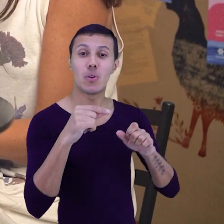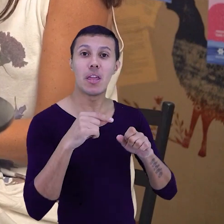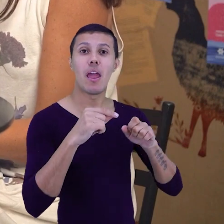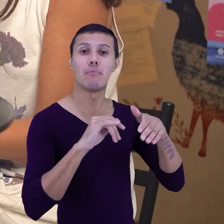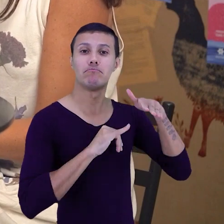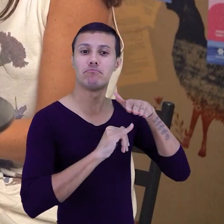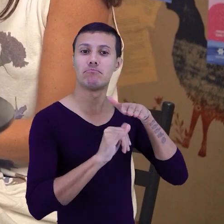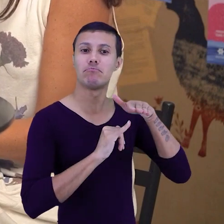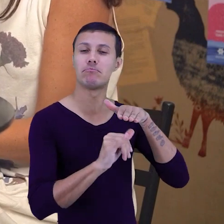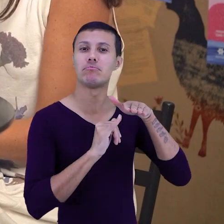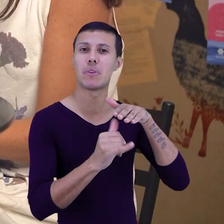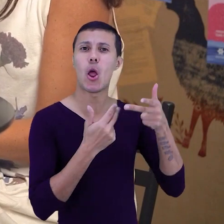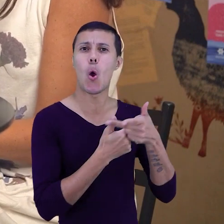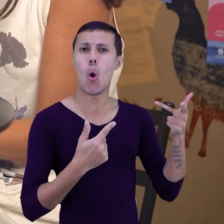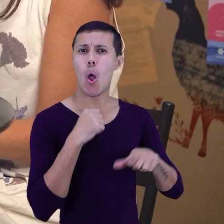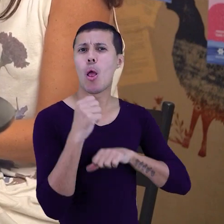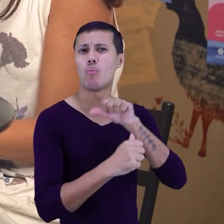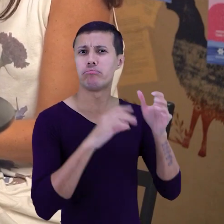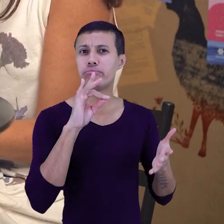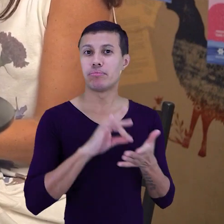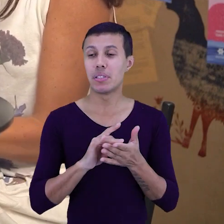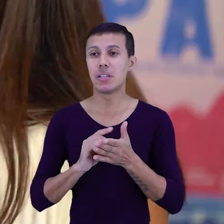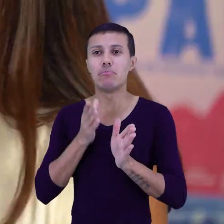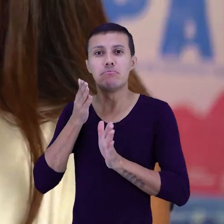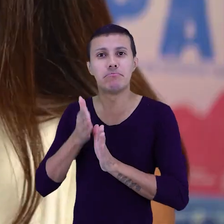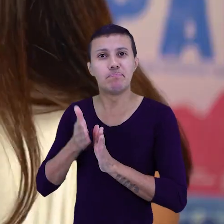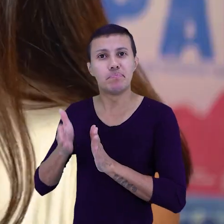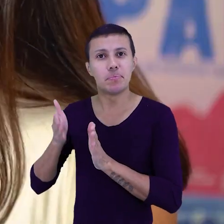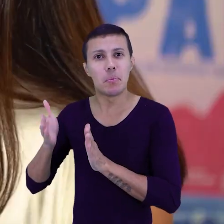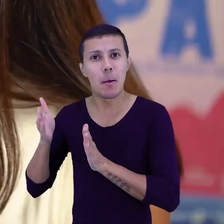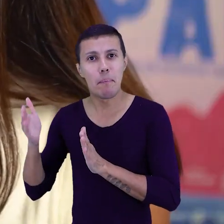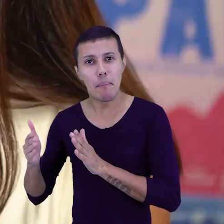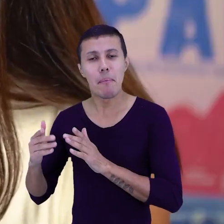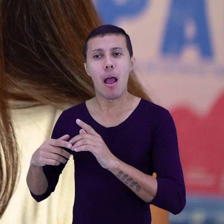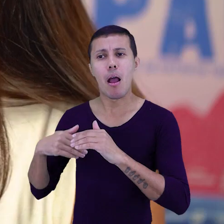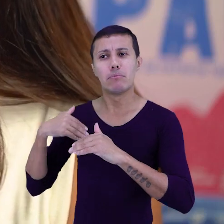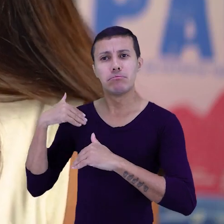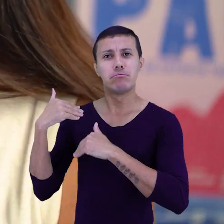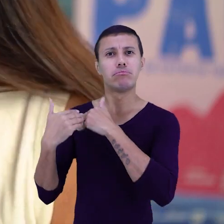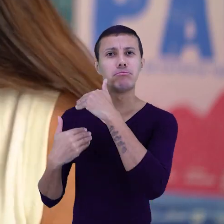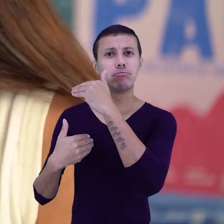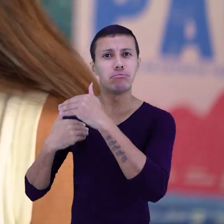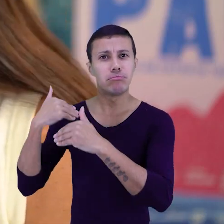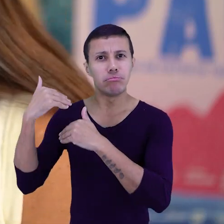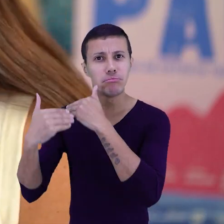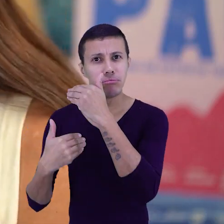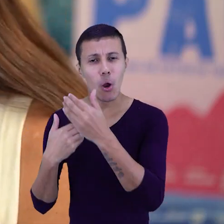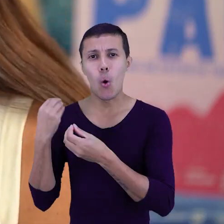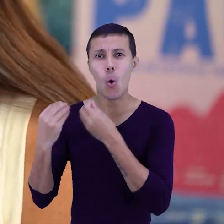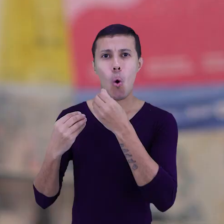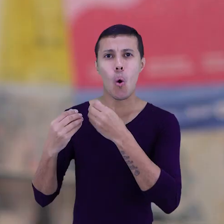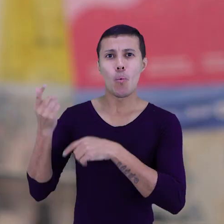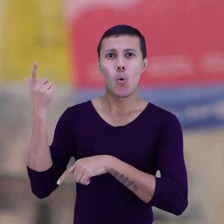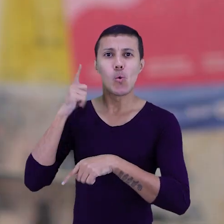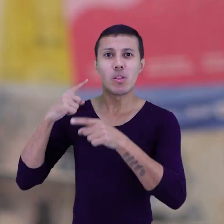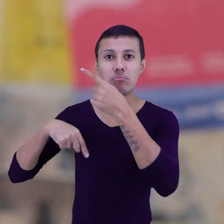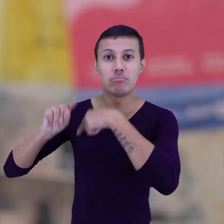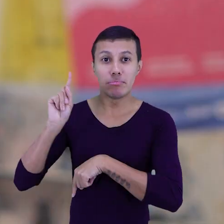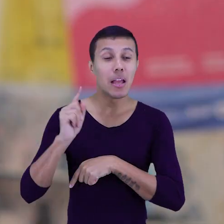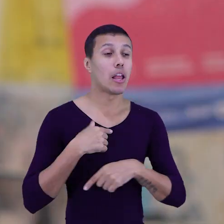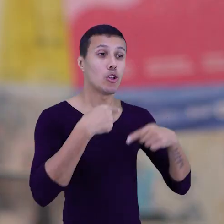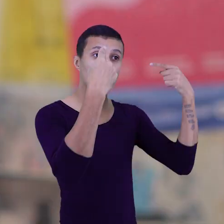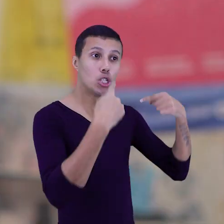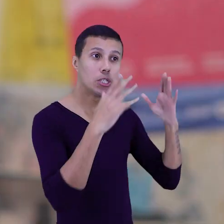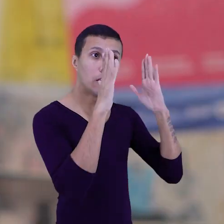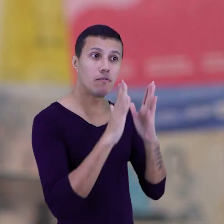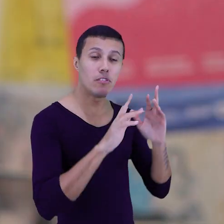você fala de startups, algumas coisas mudam bastante. As etapas, o desenvolvimento, o que você tem que fazer para crescer. Sim, os desafios